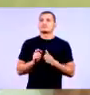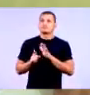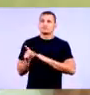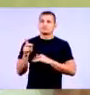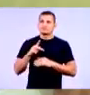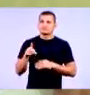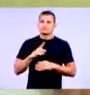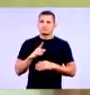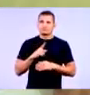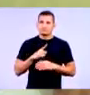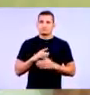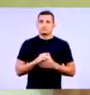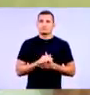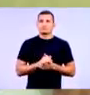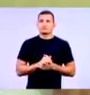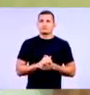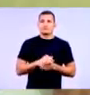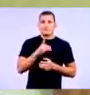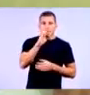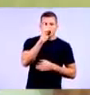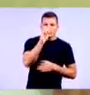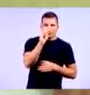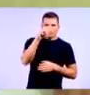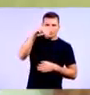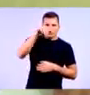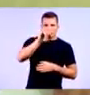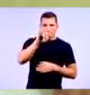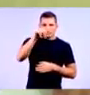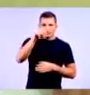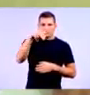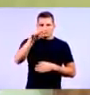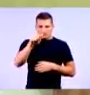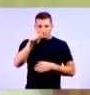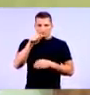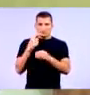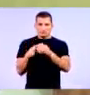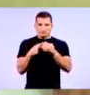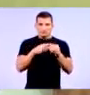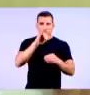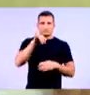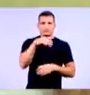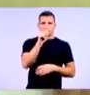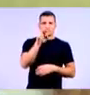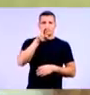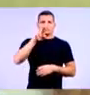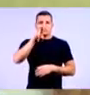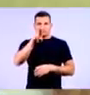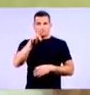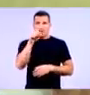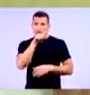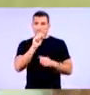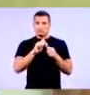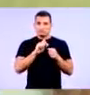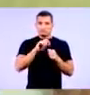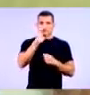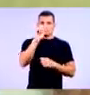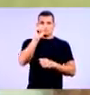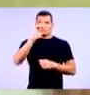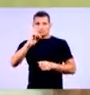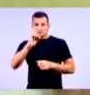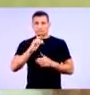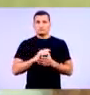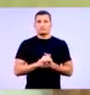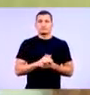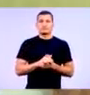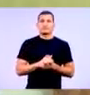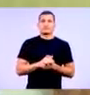A Damiana, lá de Jaru, ela diz o seguinte, ela fez do EAD, um acróstico do lado do EAD. Ela diz o